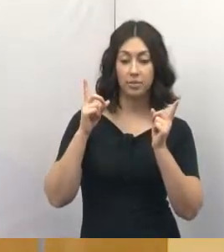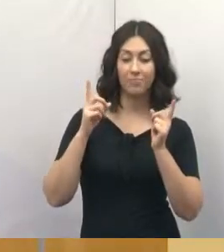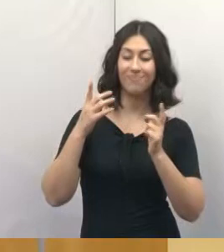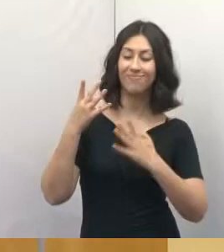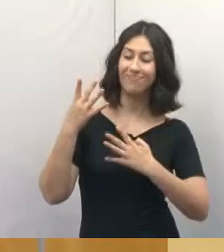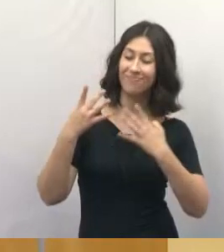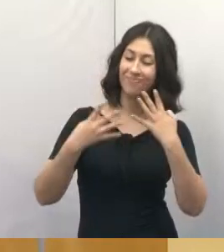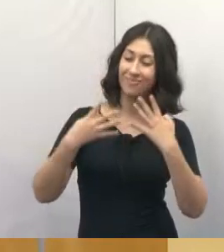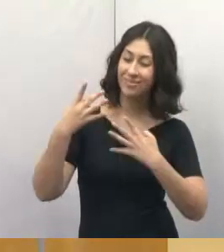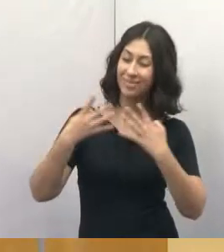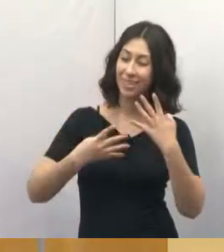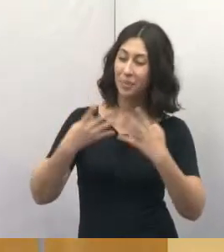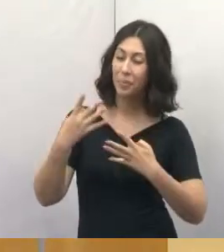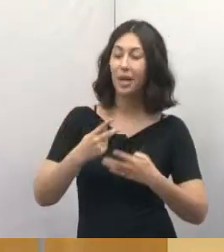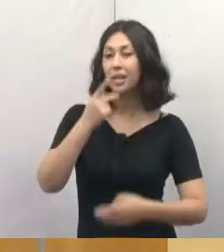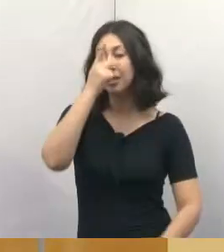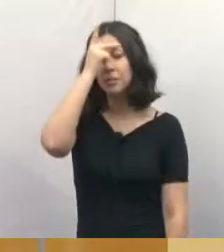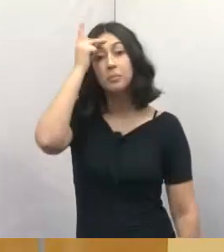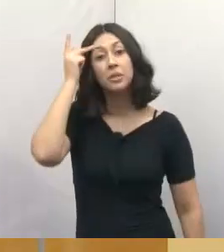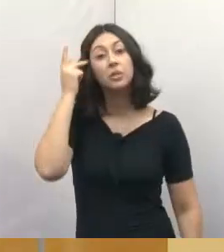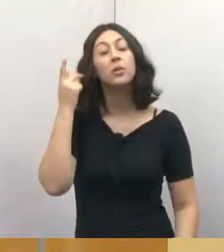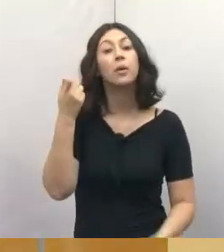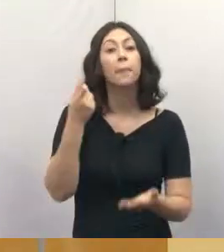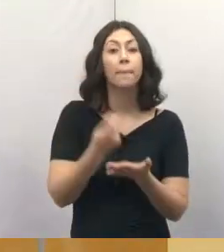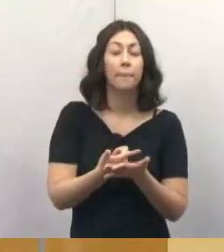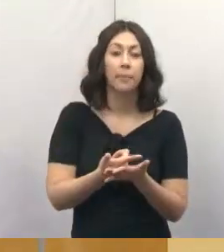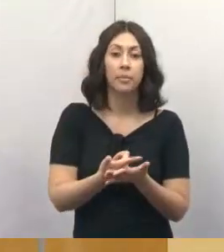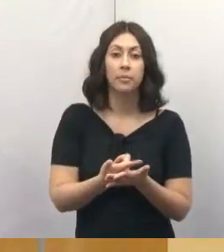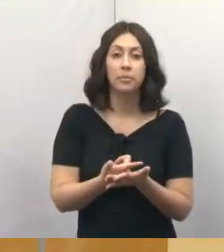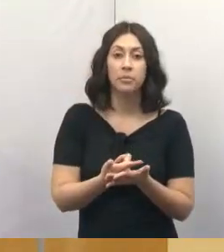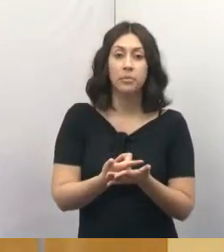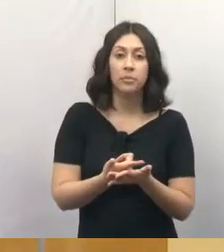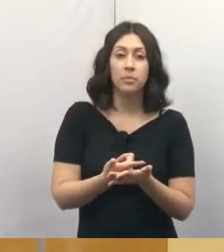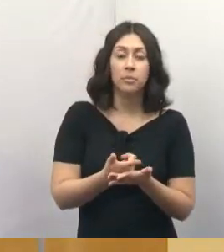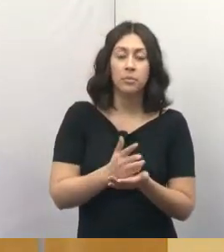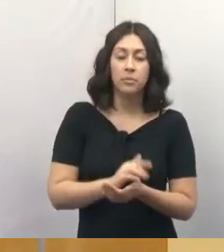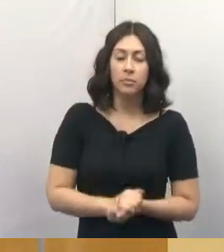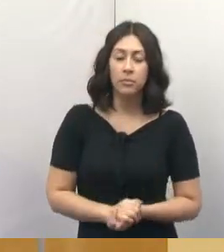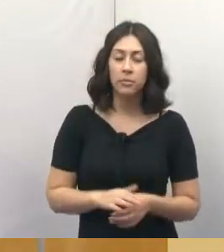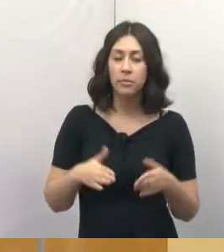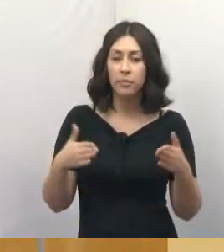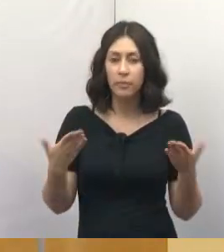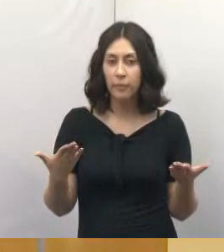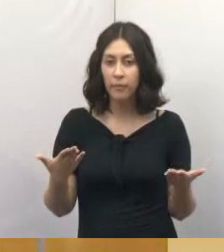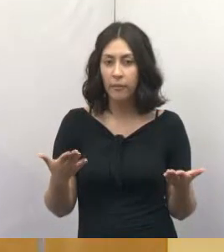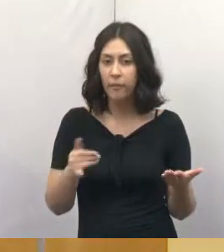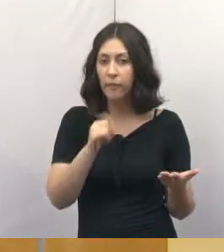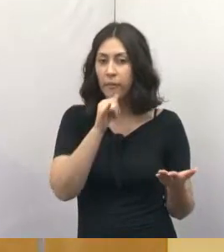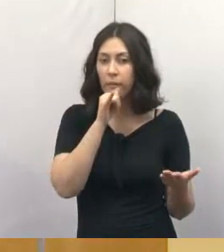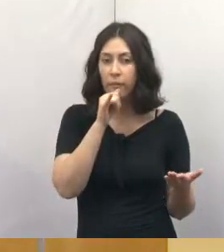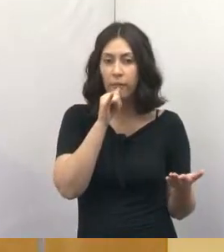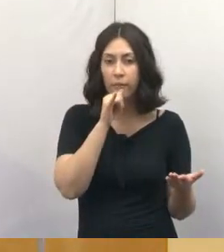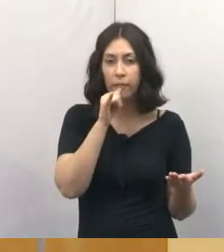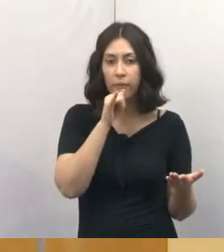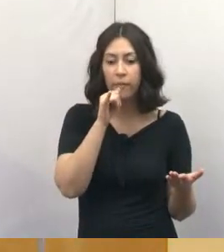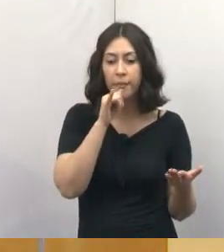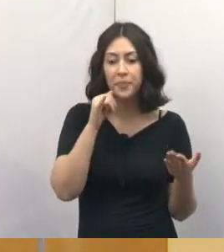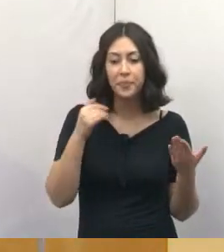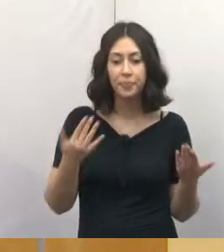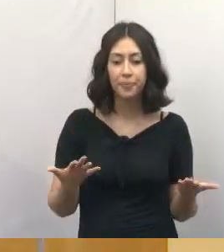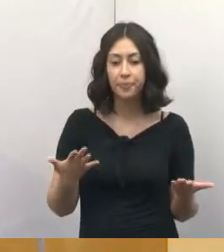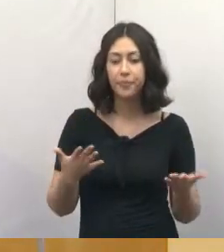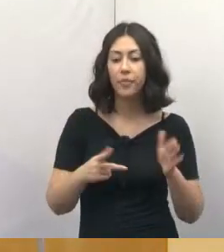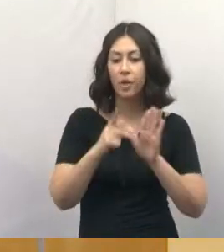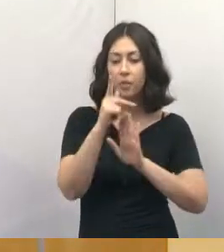engessa o contribuinte de fazer o pagamento. Então, estou dando um caso prático aqui, que através